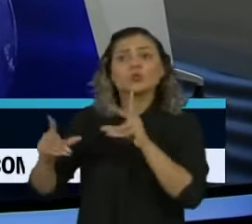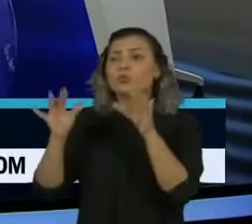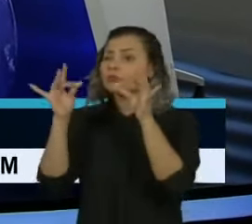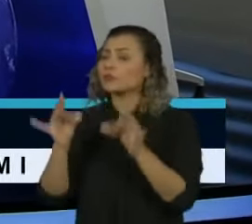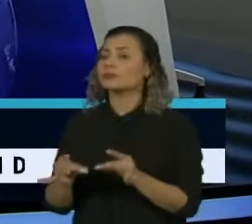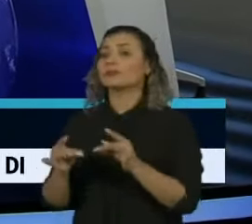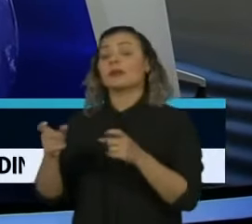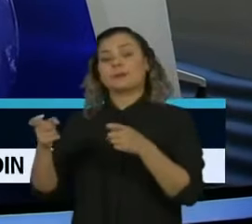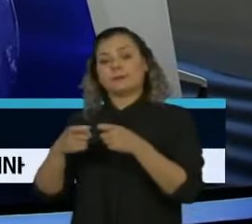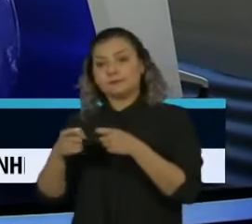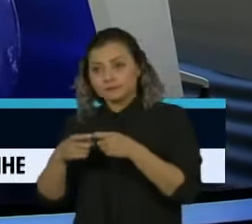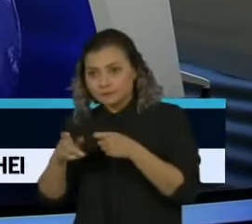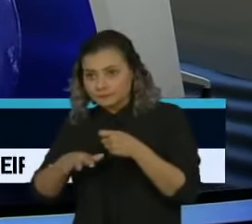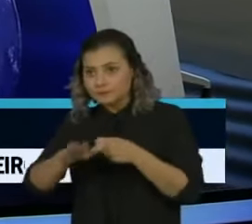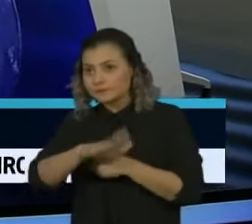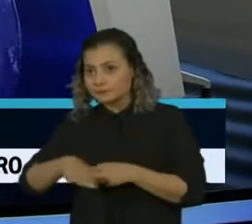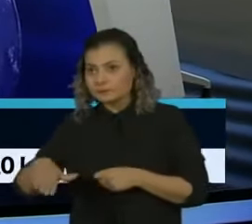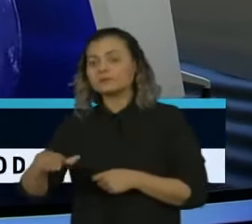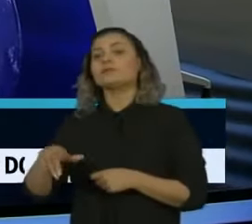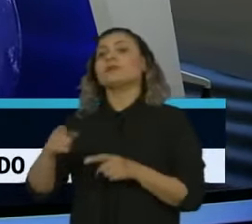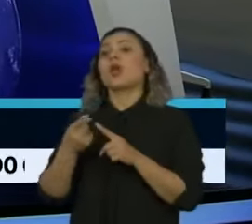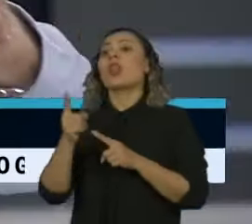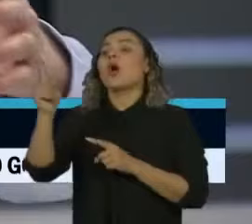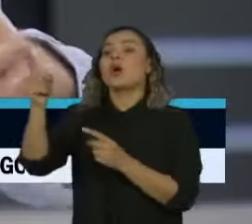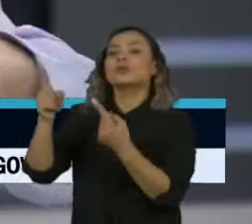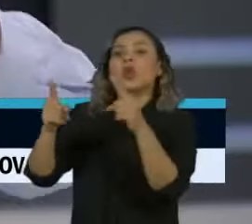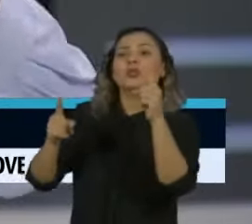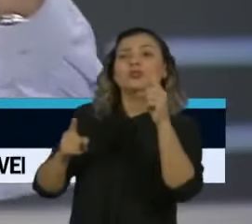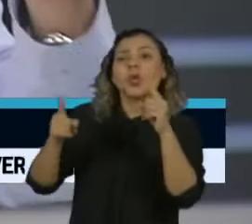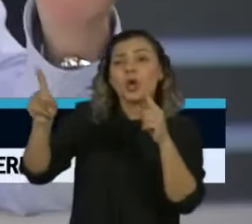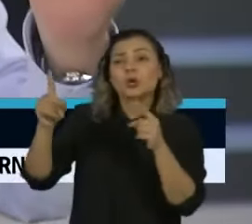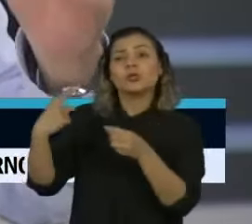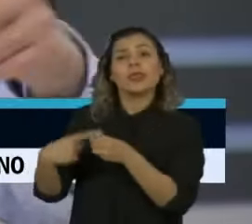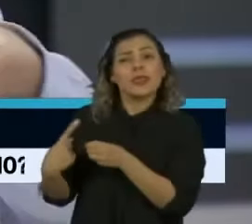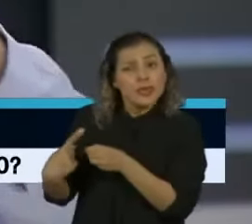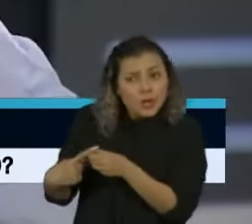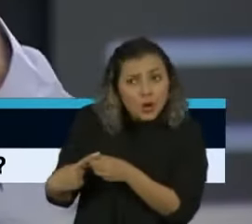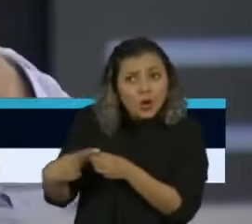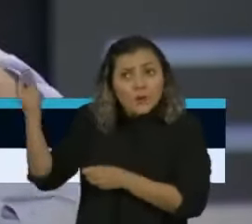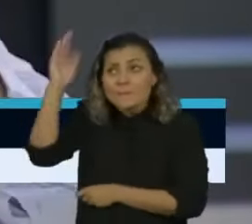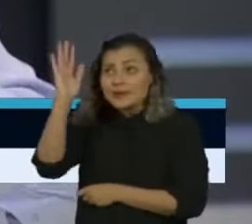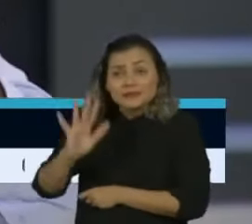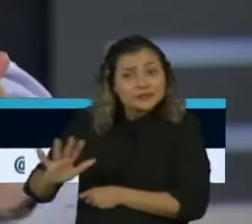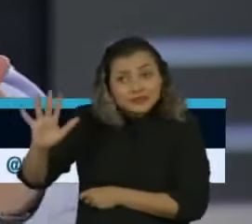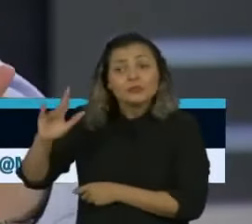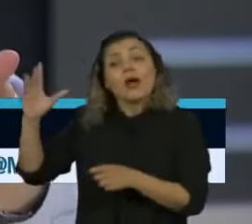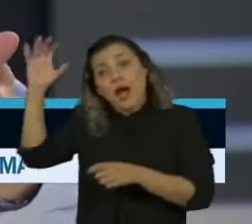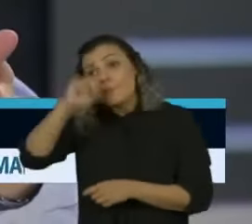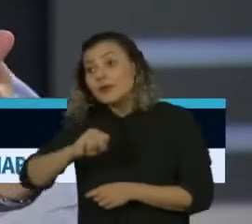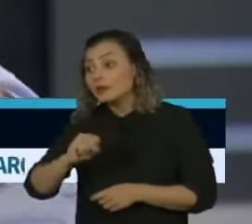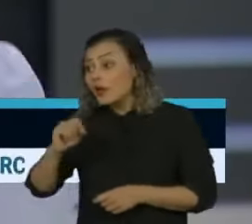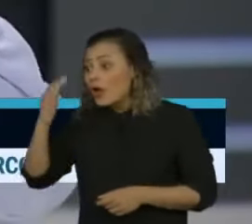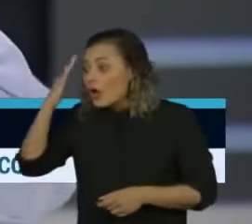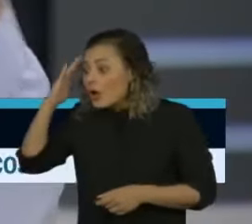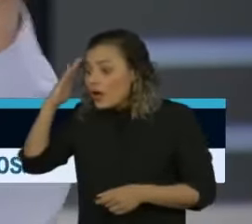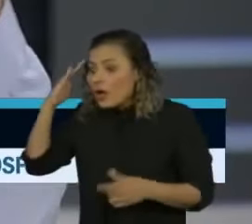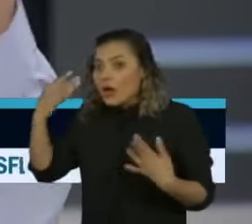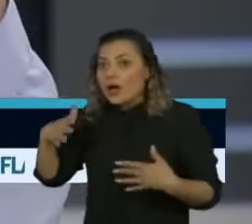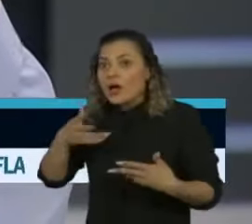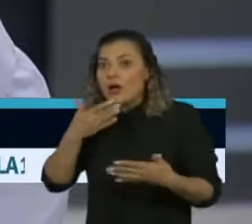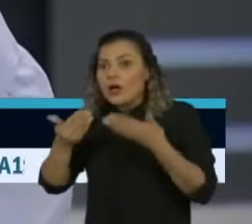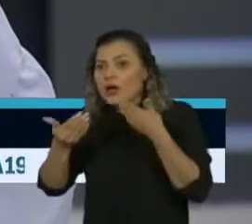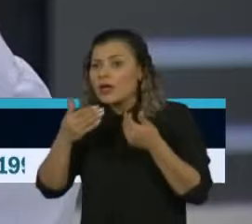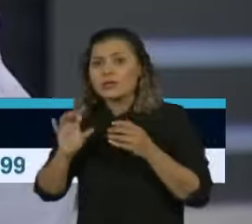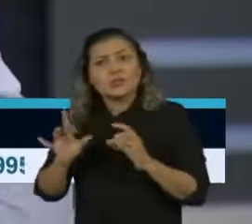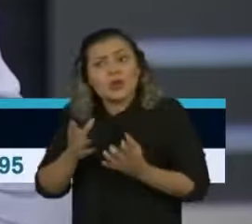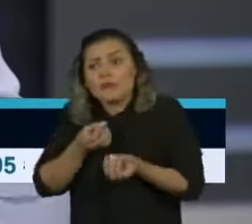que os pediatras das cidades mais distantes, dos rincões deste país, aprendam o que deve ser feito. É só isso que